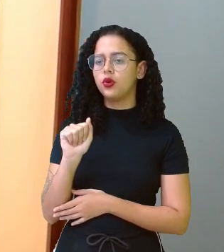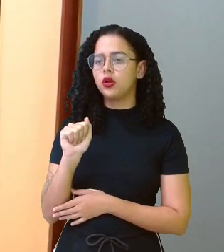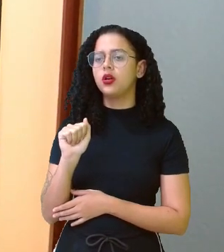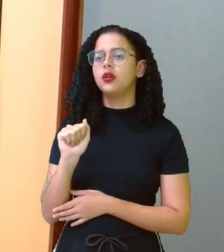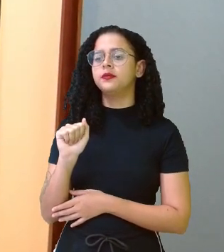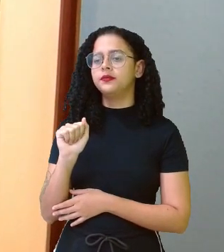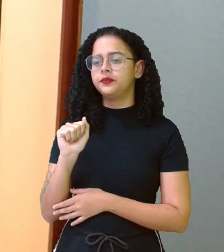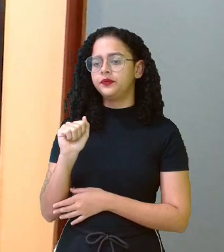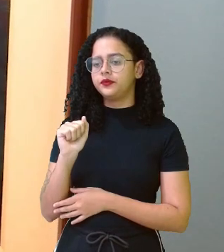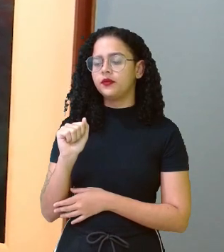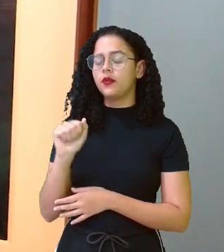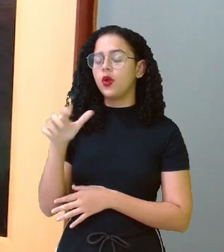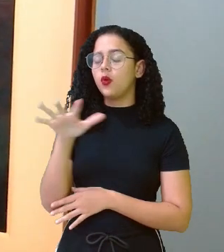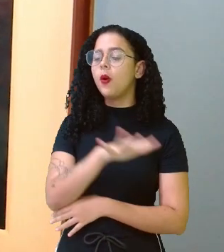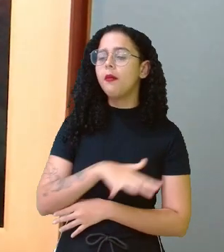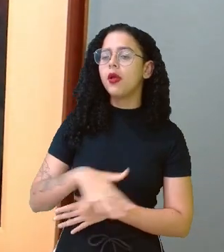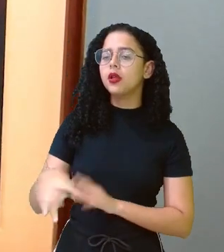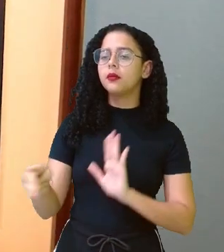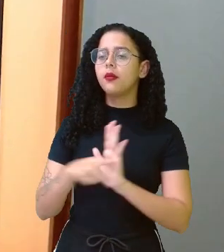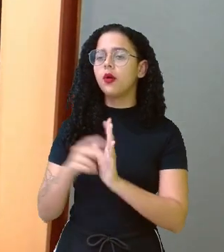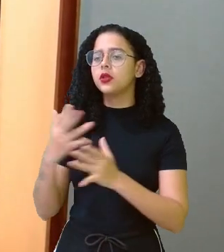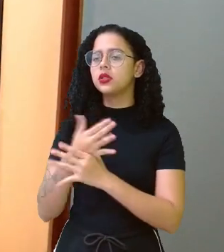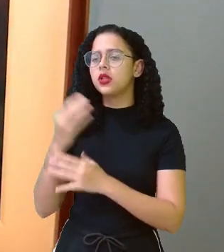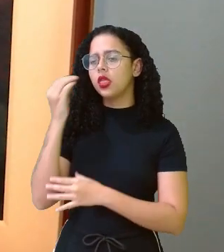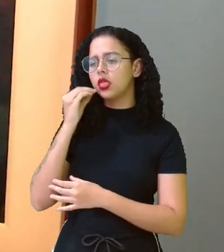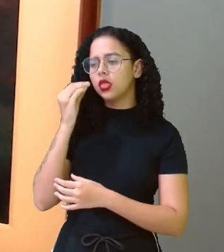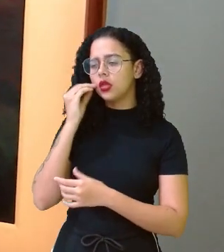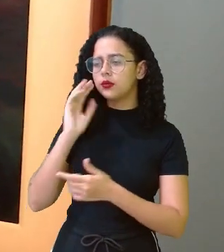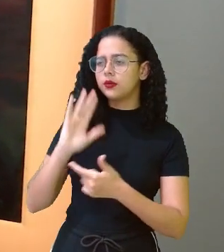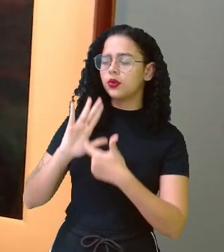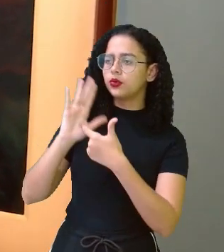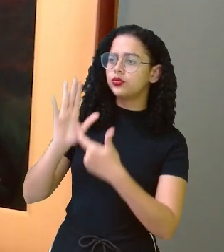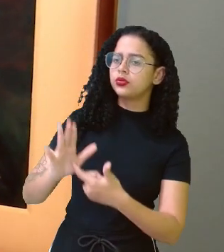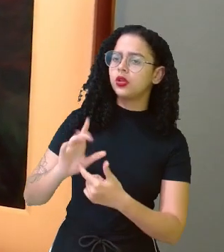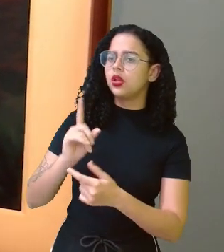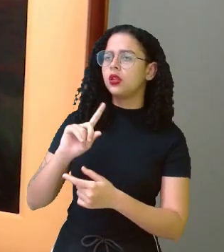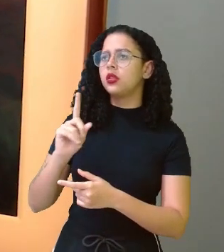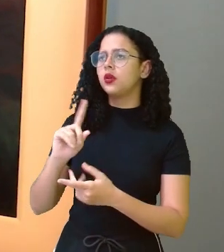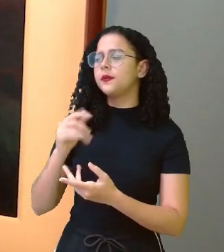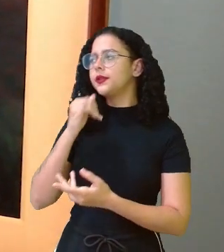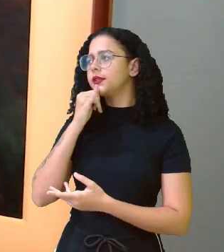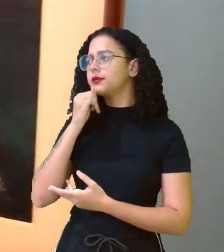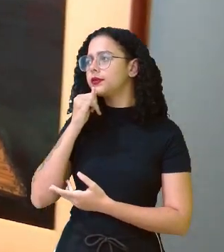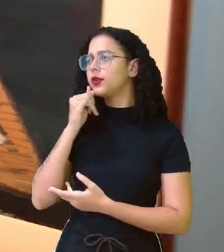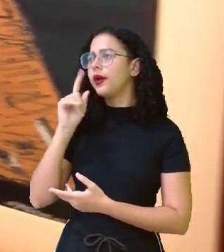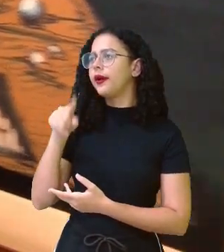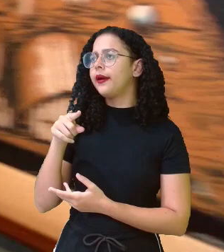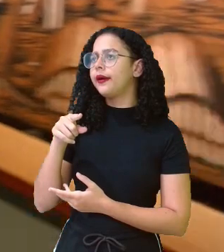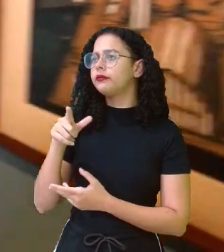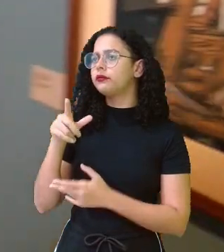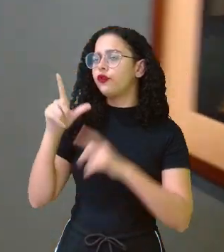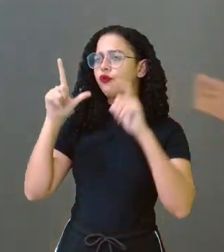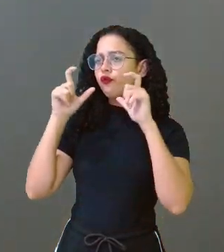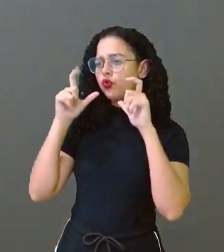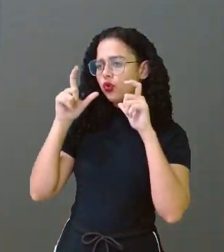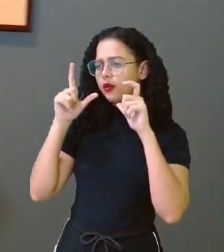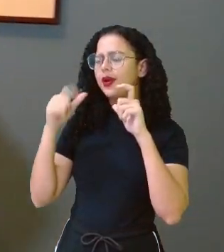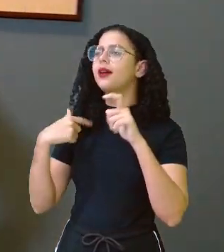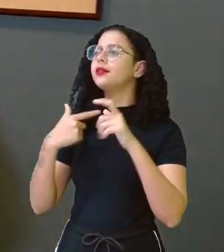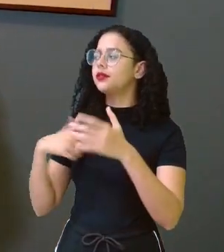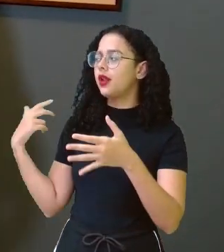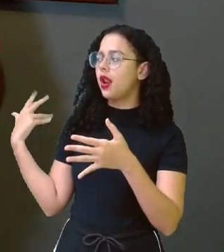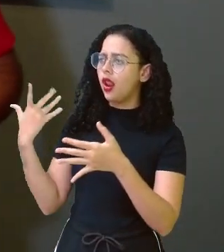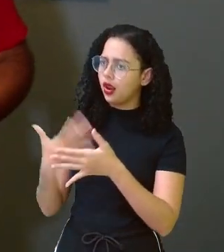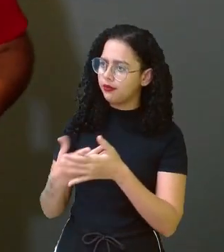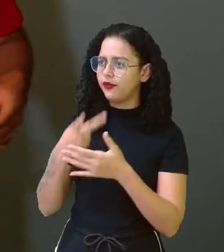o ambiente da cidade. E ele tenta trazer o ambiente da cidade não necessariamente como se fosse uma espécie de fotografia, como a gente vem falando ao longo